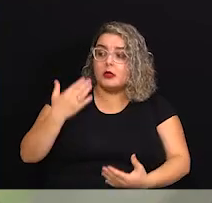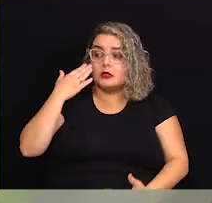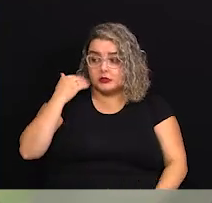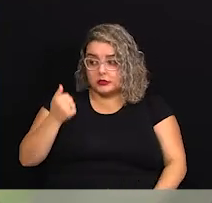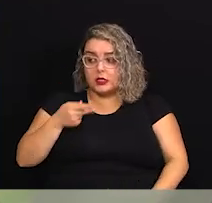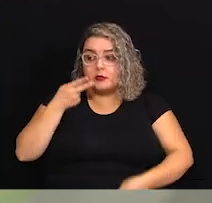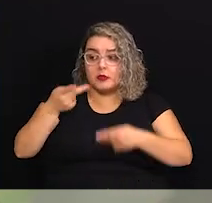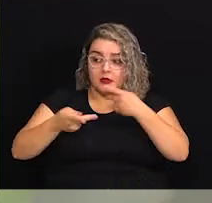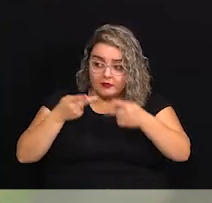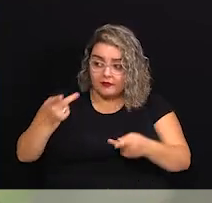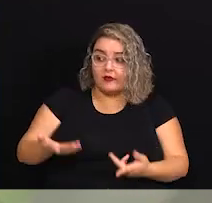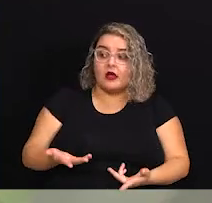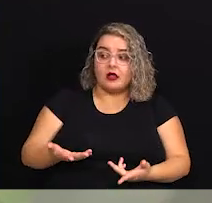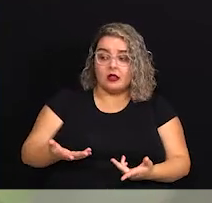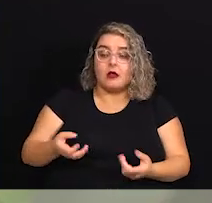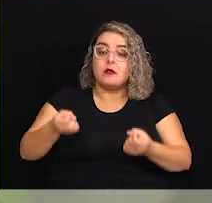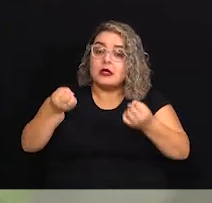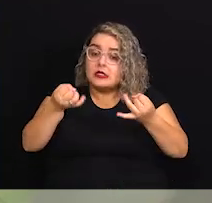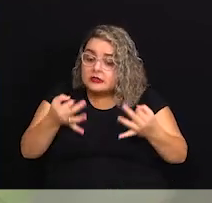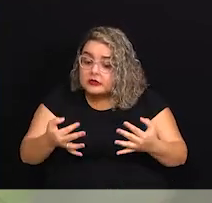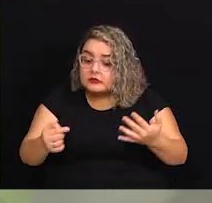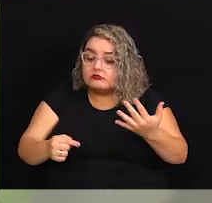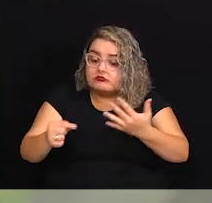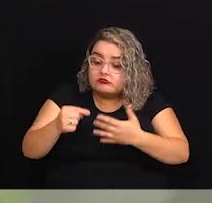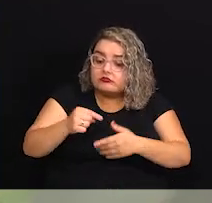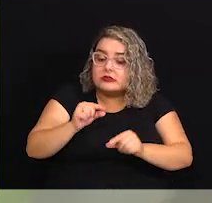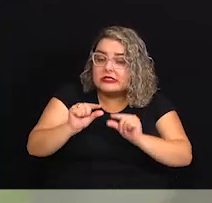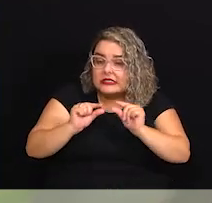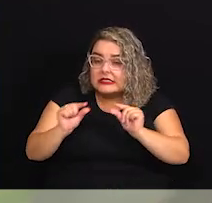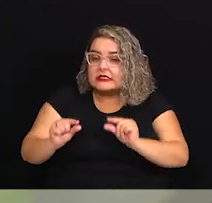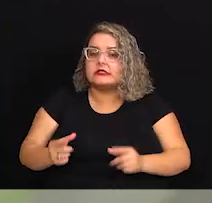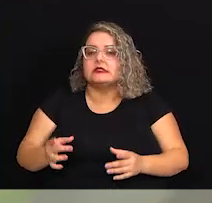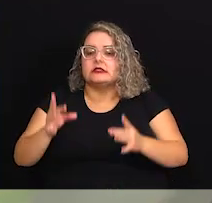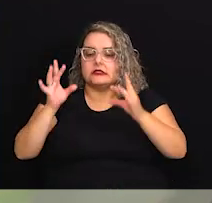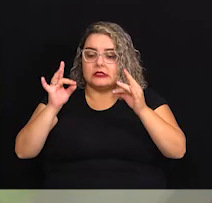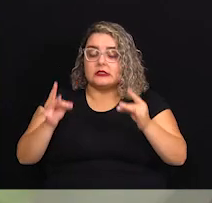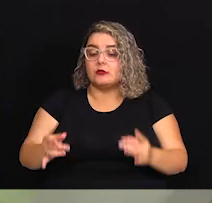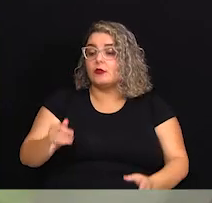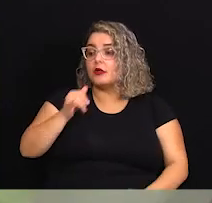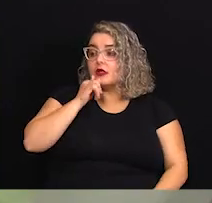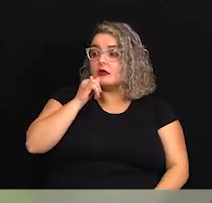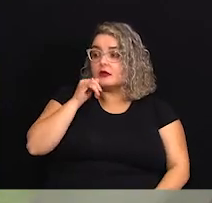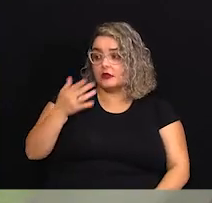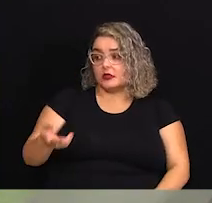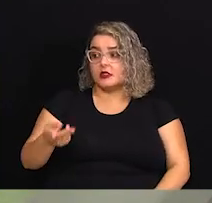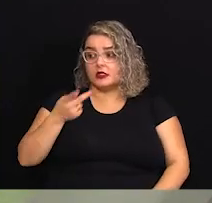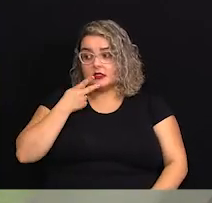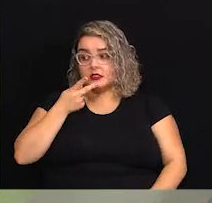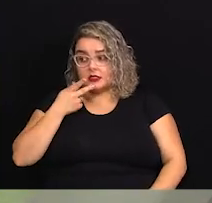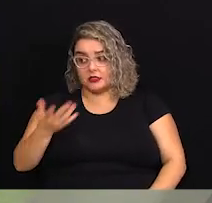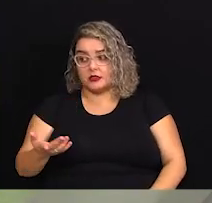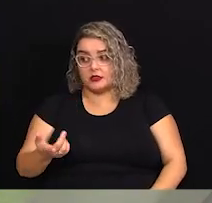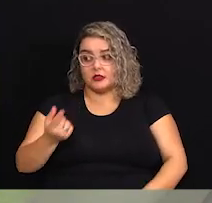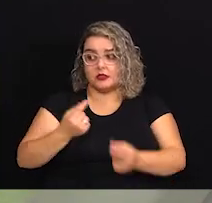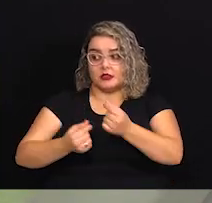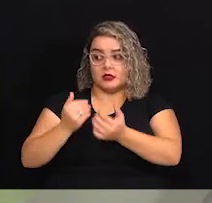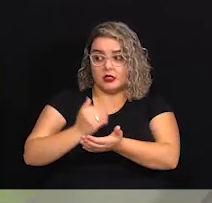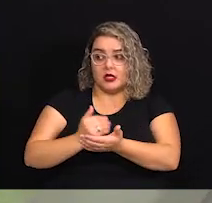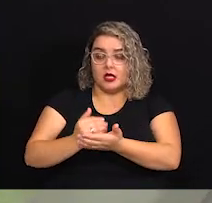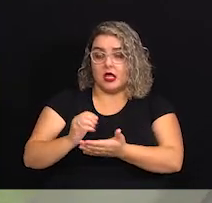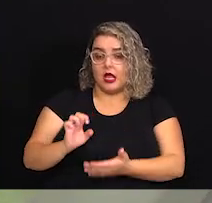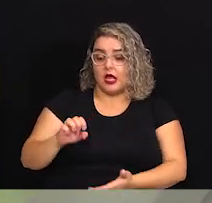saiba falar sobre o assunto, exatamente para explicar esses pormenores, que, por exemplo, nessa situação que a gente está falando aqui,